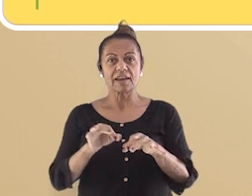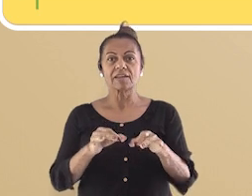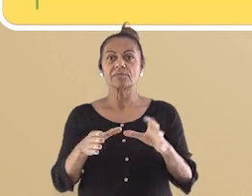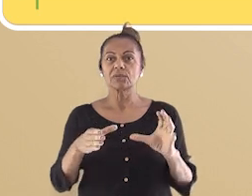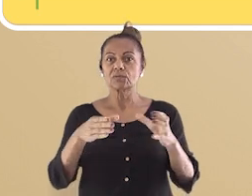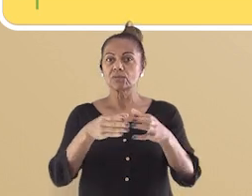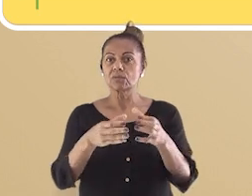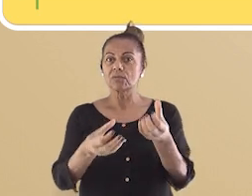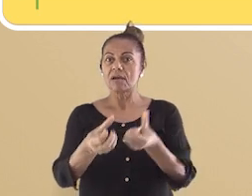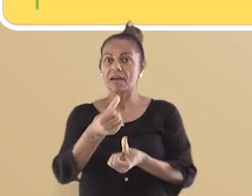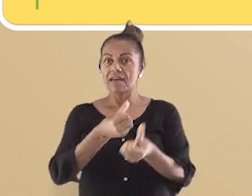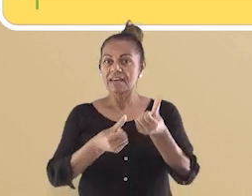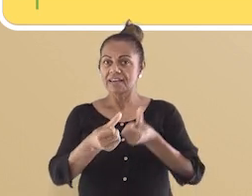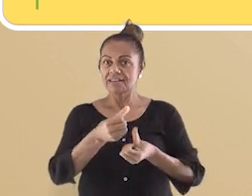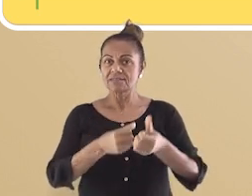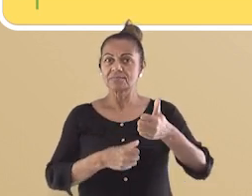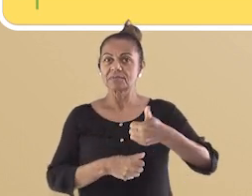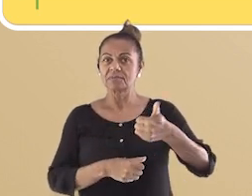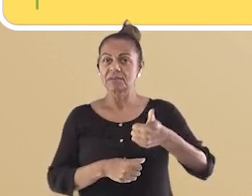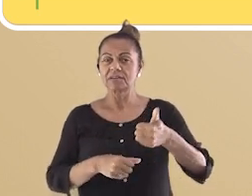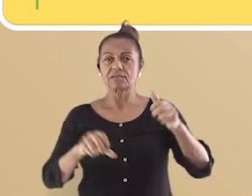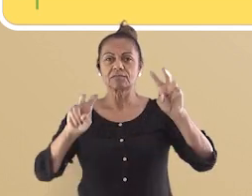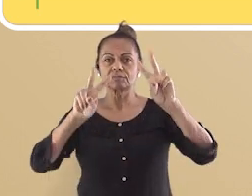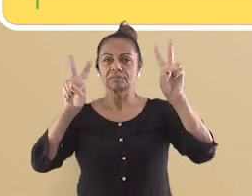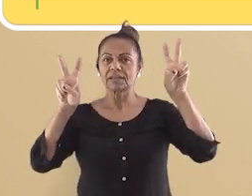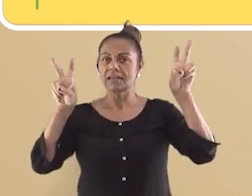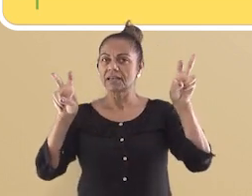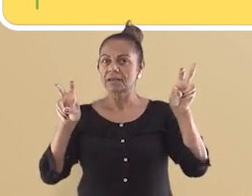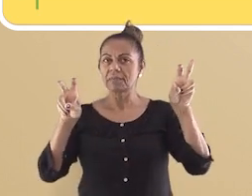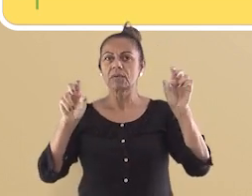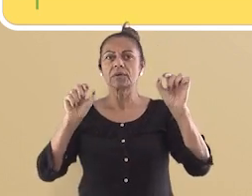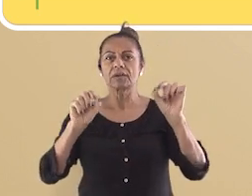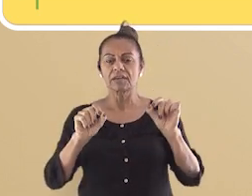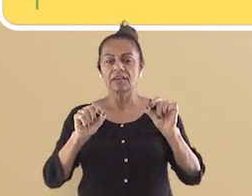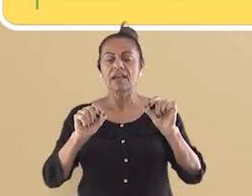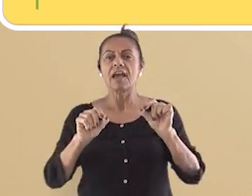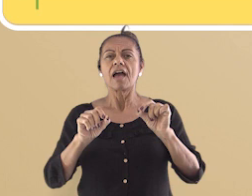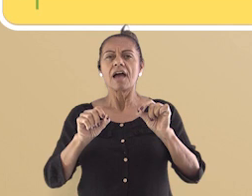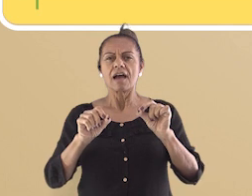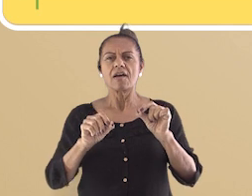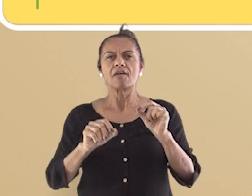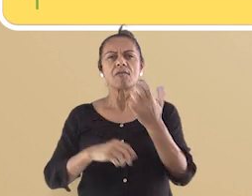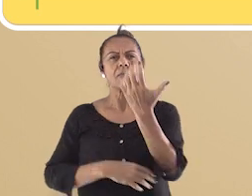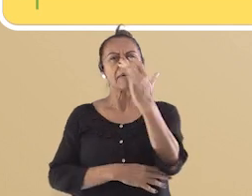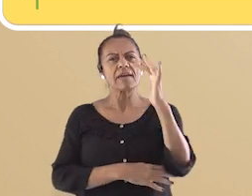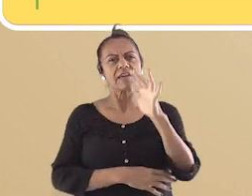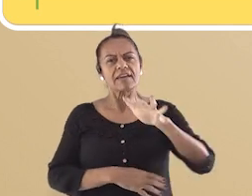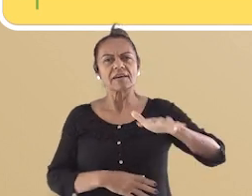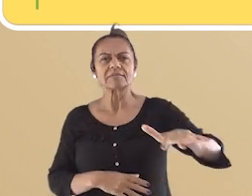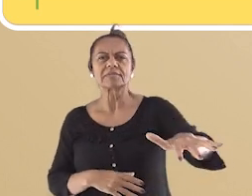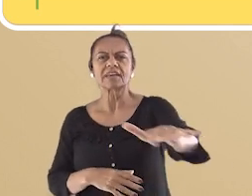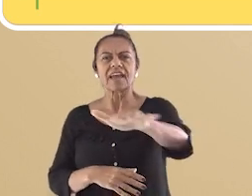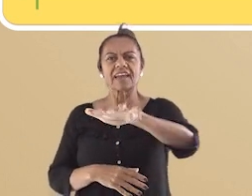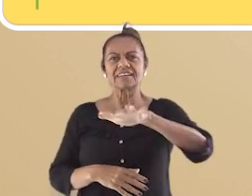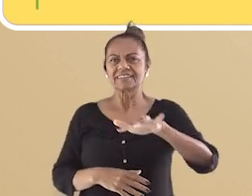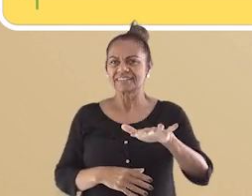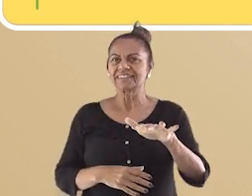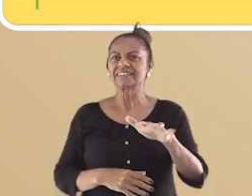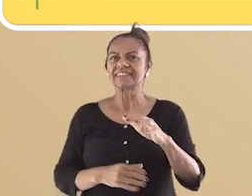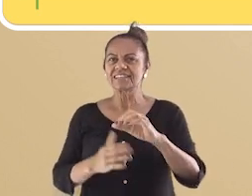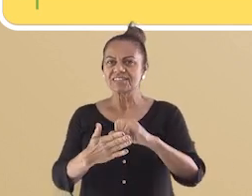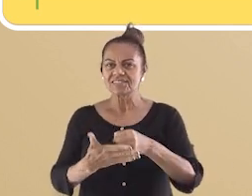já dito. O eixo temático a ser desenvolvido é meio ambiente e sustentabilidade. O objetivo